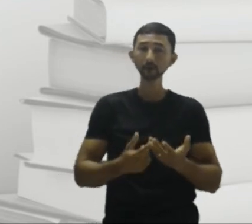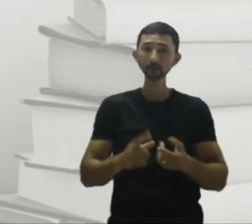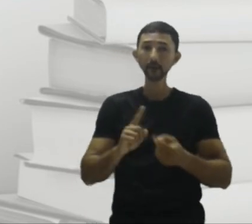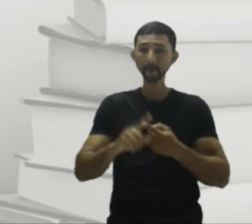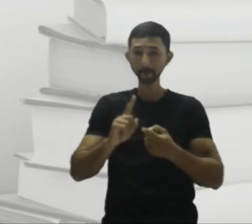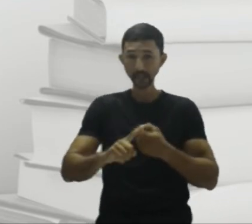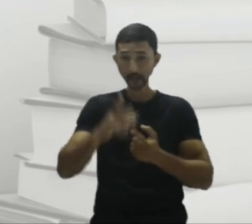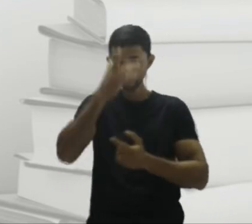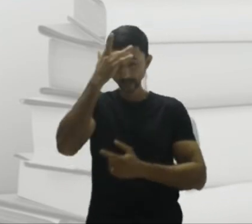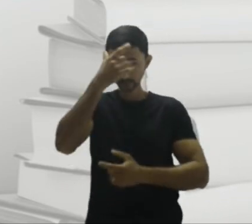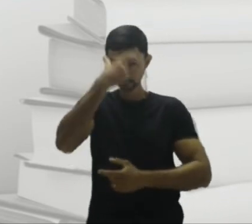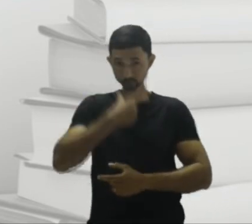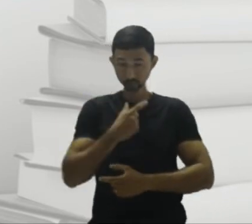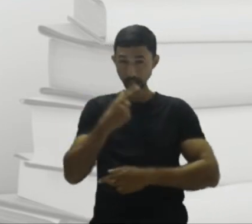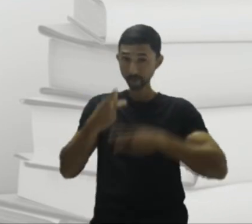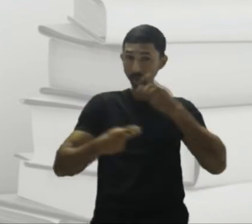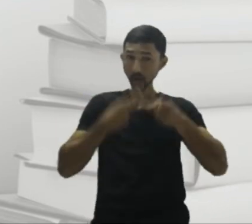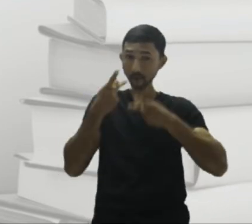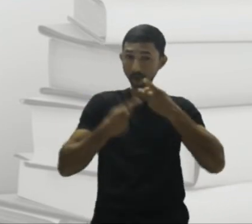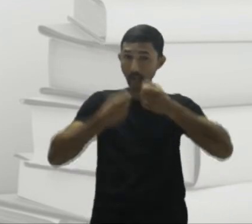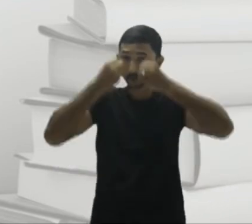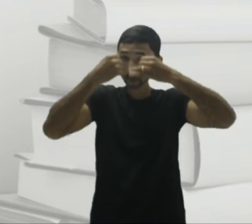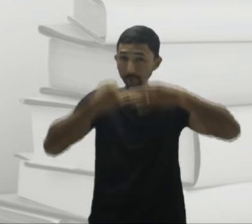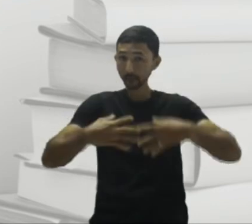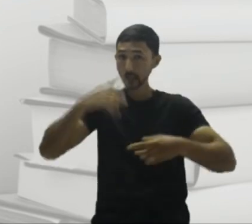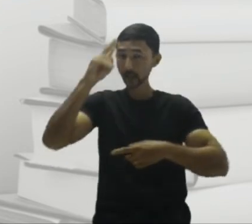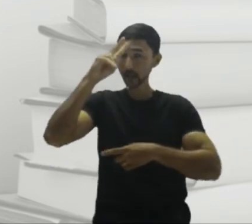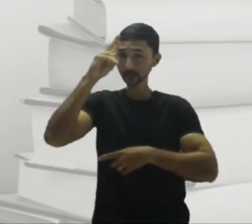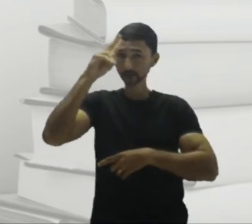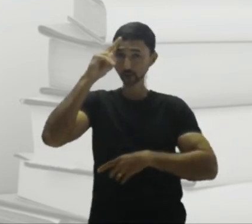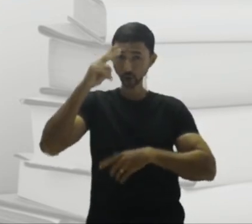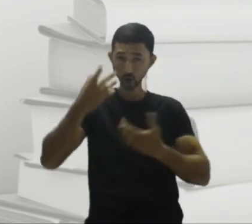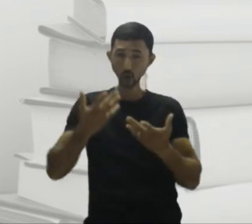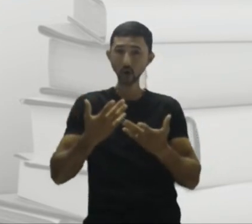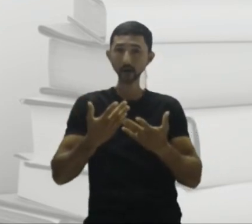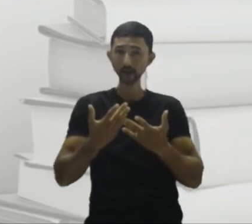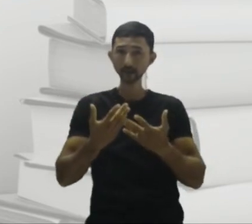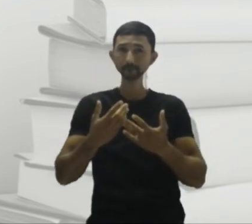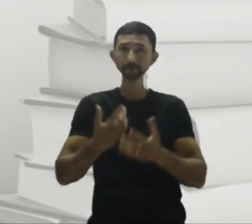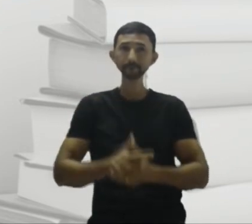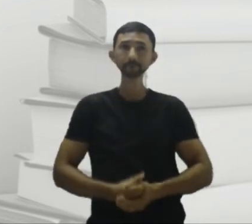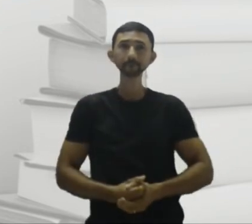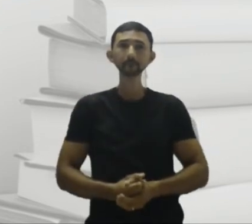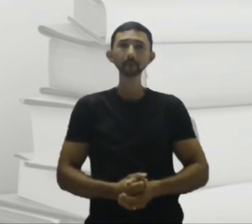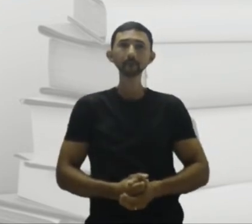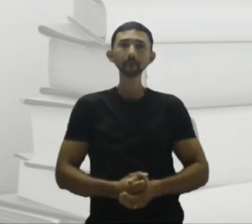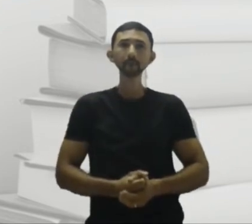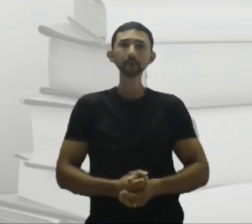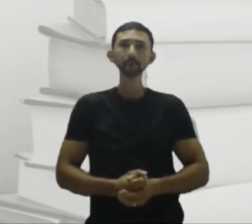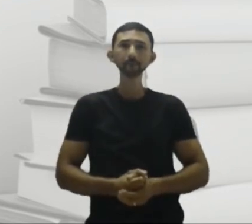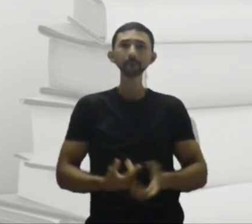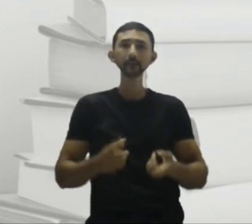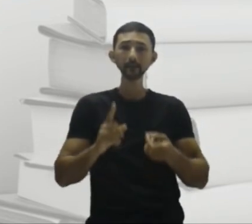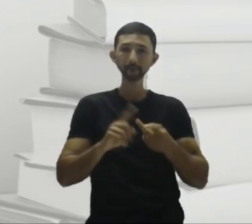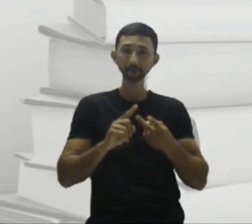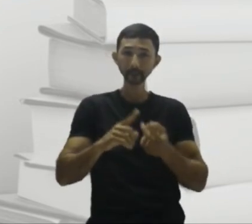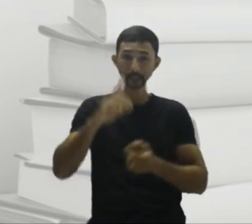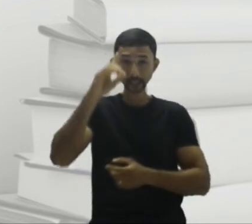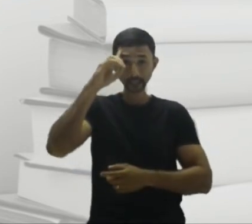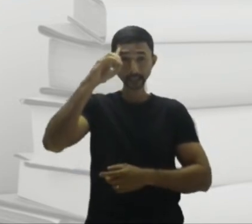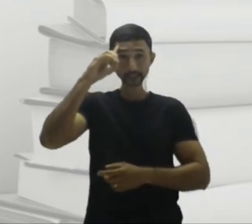narrador, que vai justamente contar essa história. Temos a presença